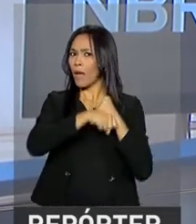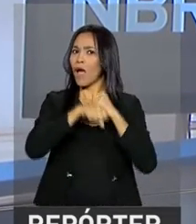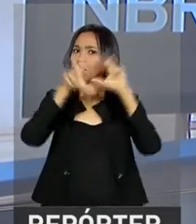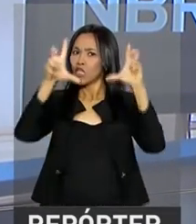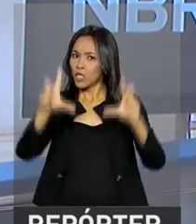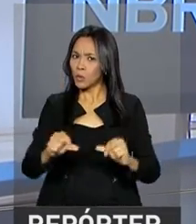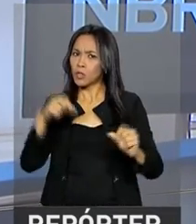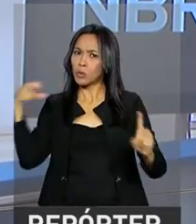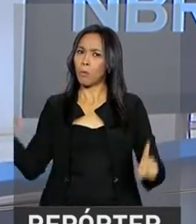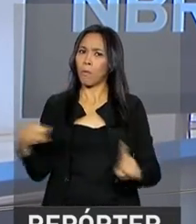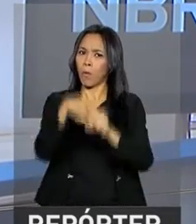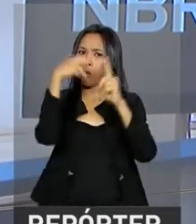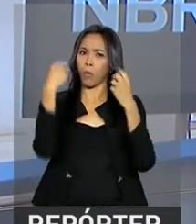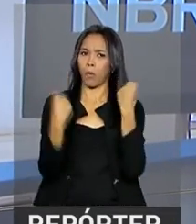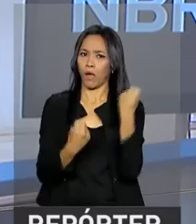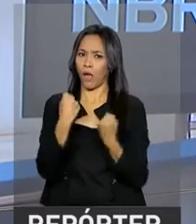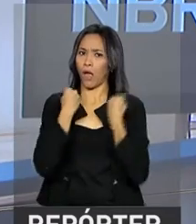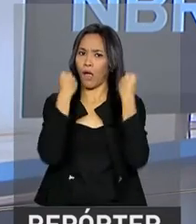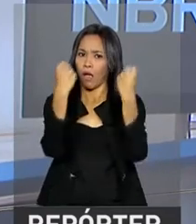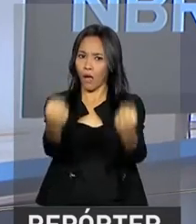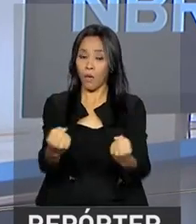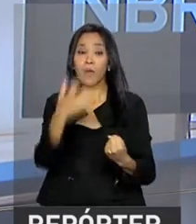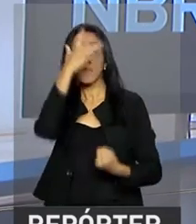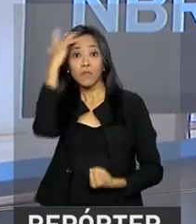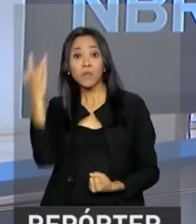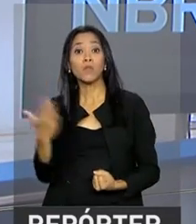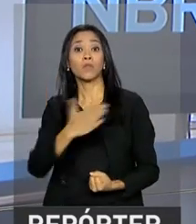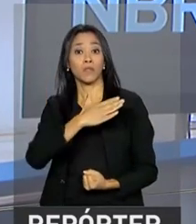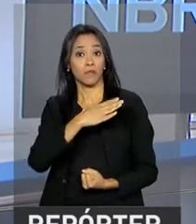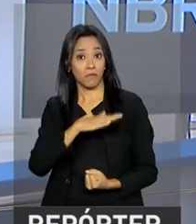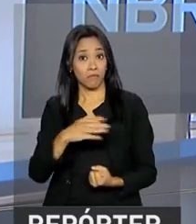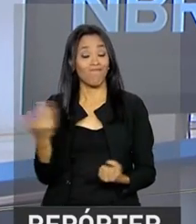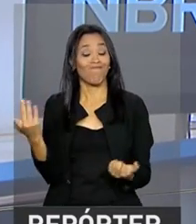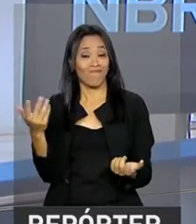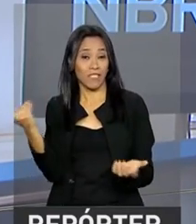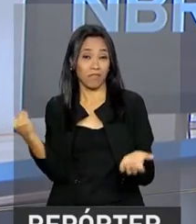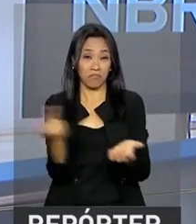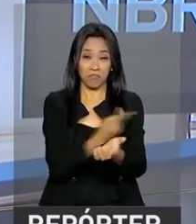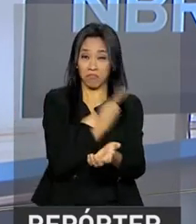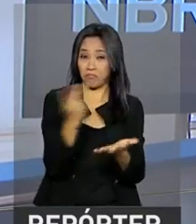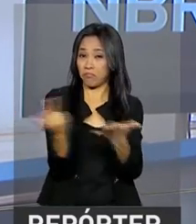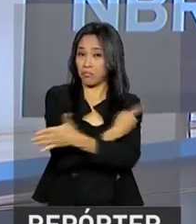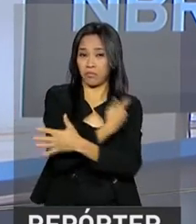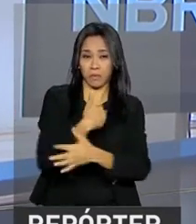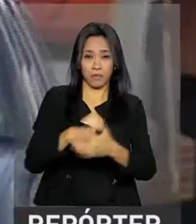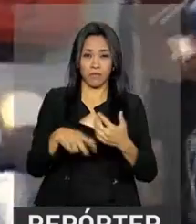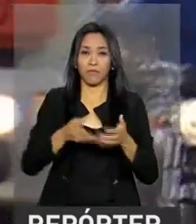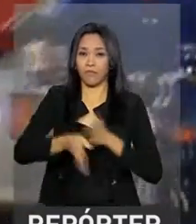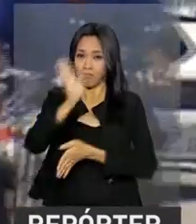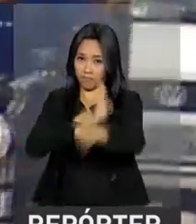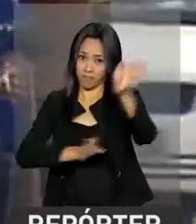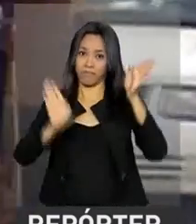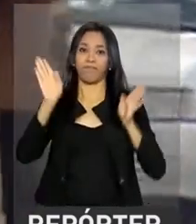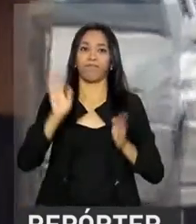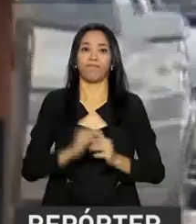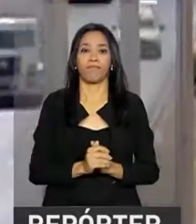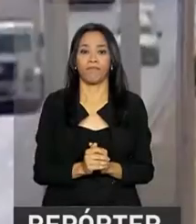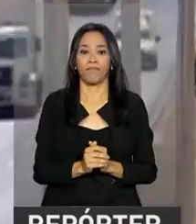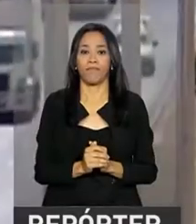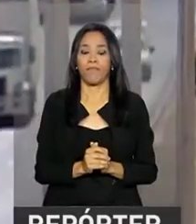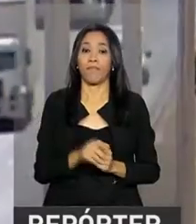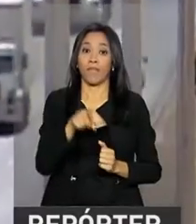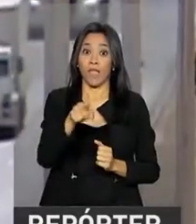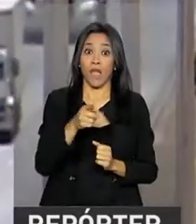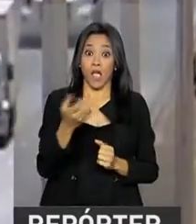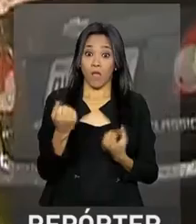no número de acidentes, mortes e pessoas feridas nas rodovias federais. Com maior movimento